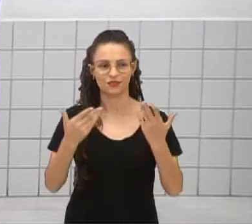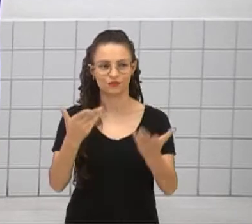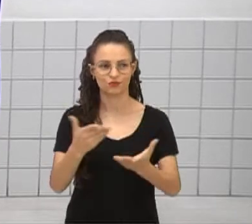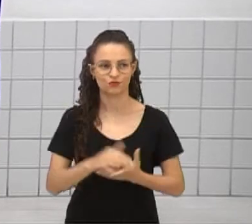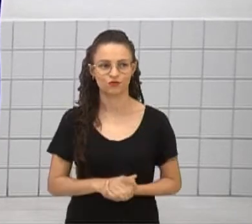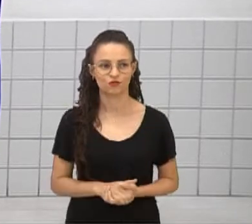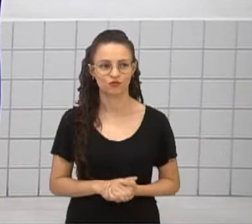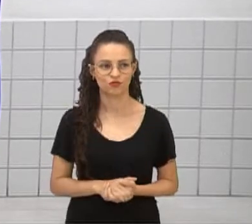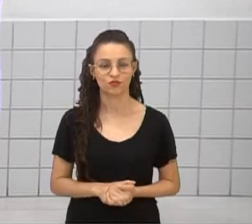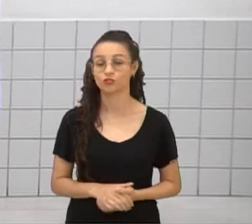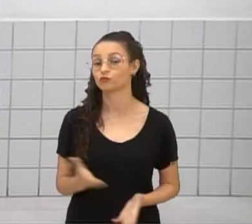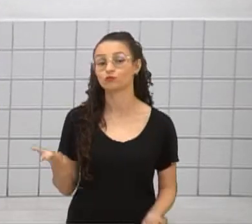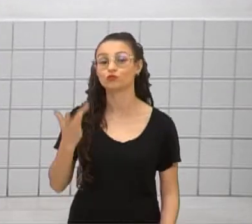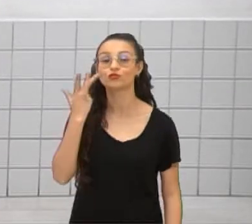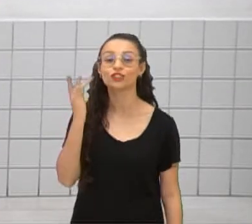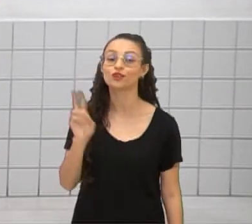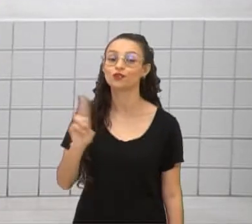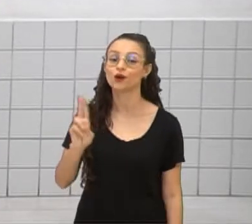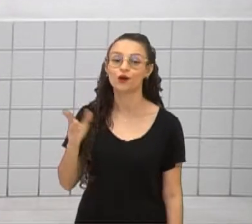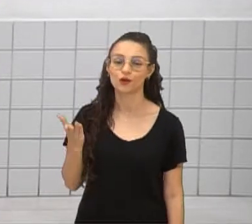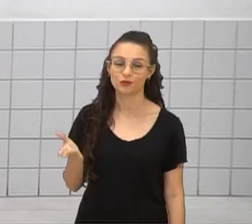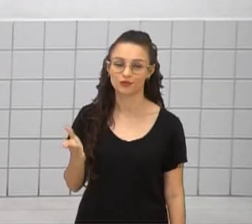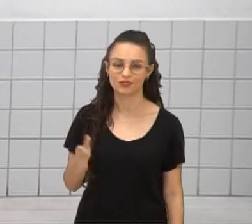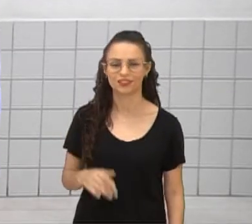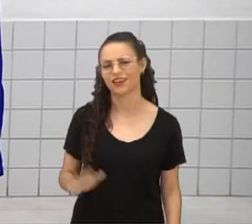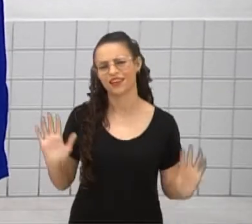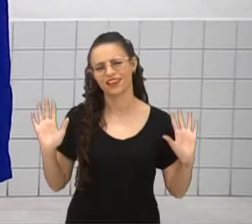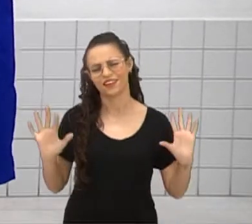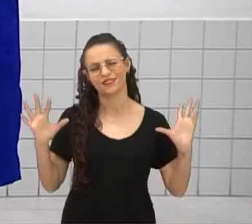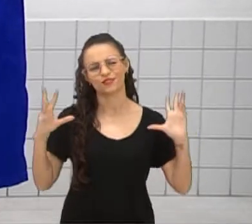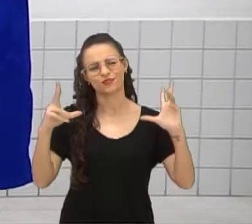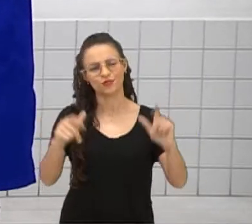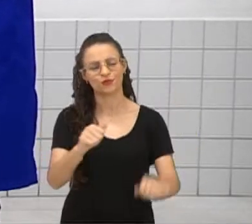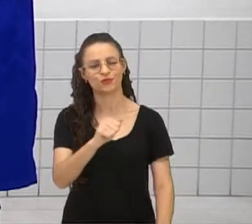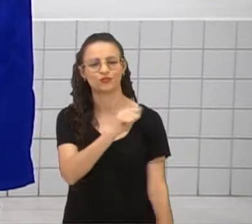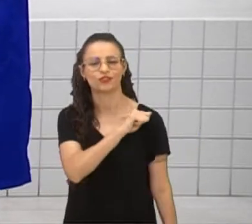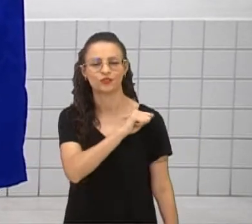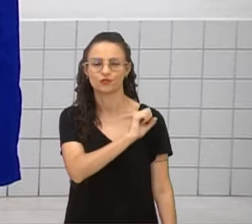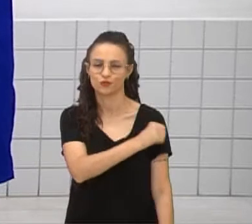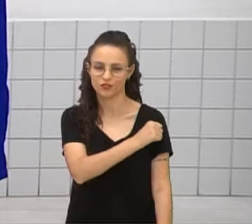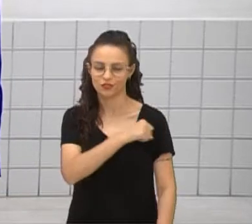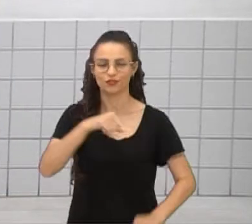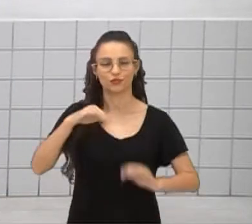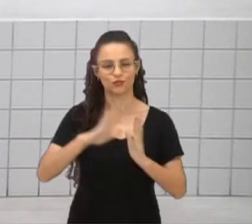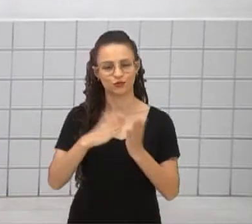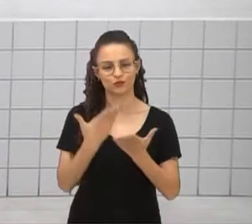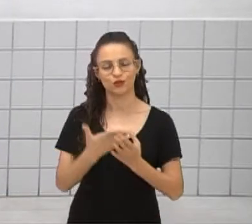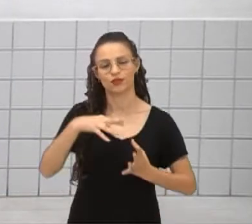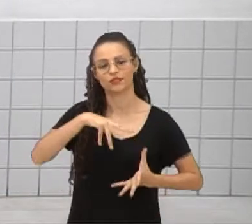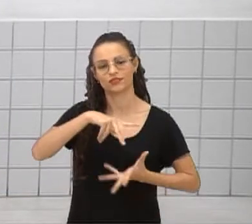só numa zona botou aqui o nome da Pena os alunos dos oitavos anos